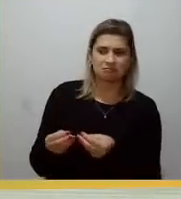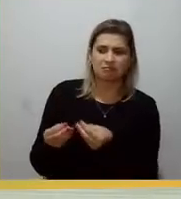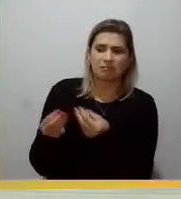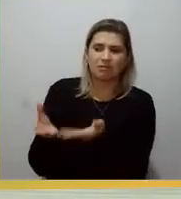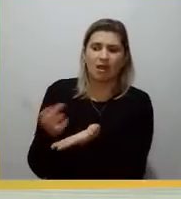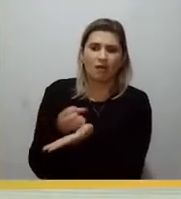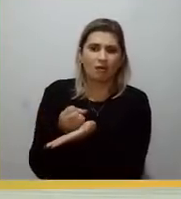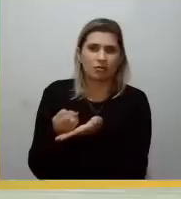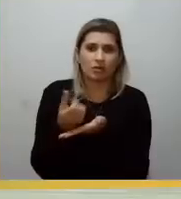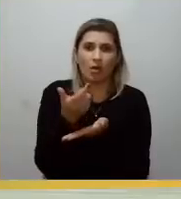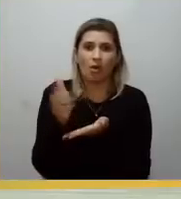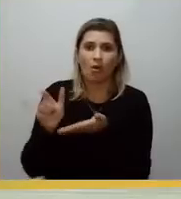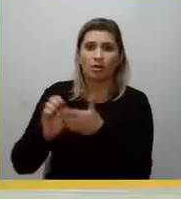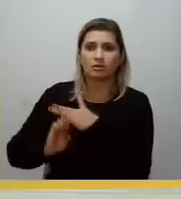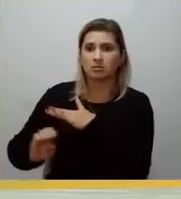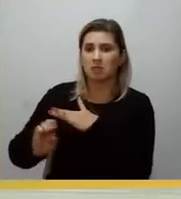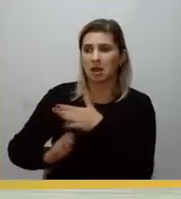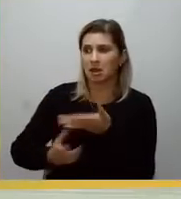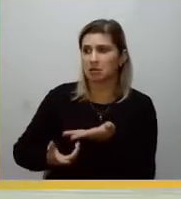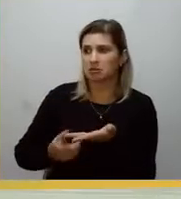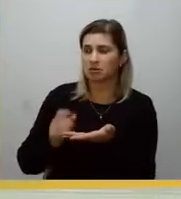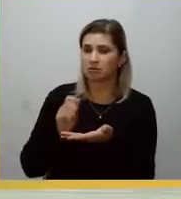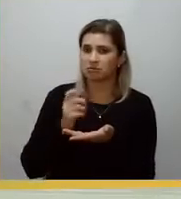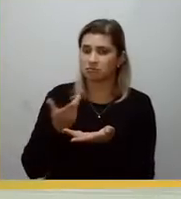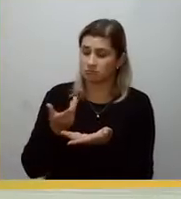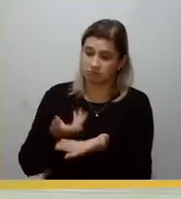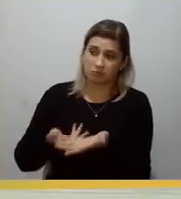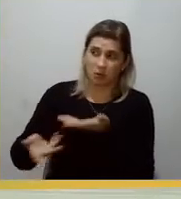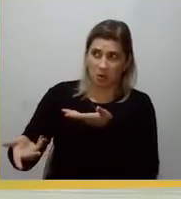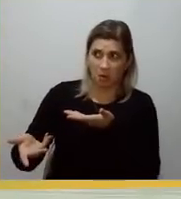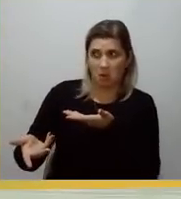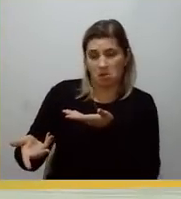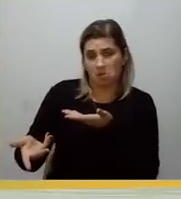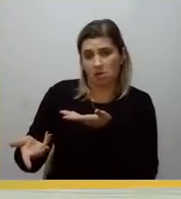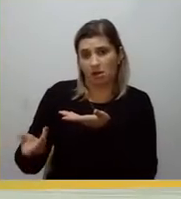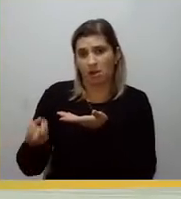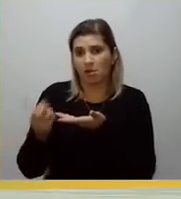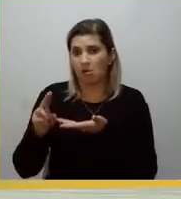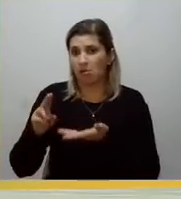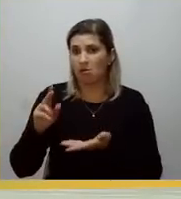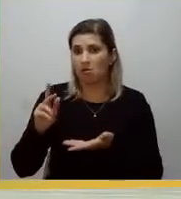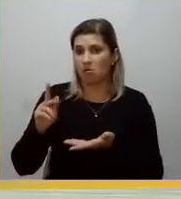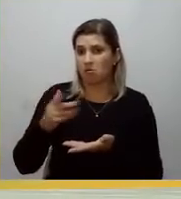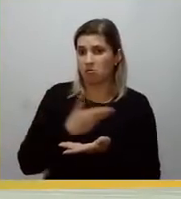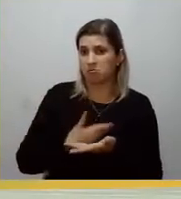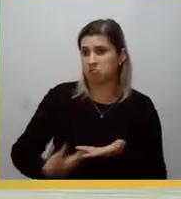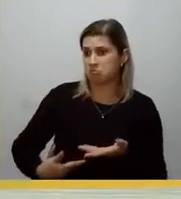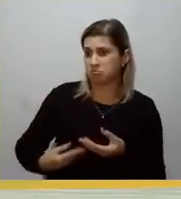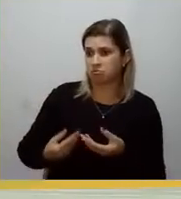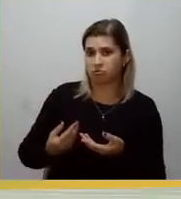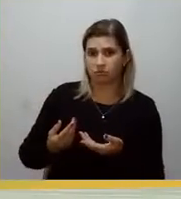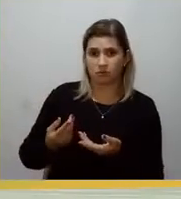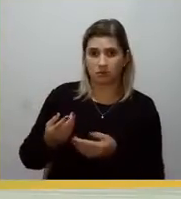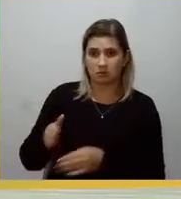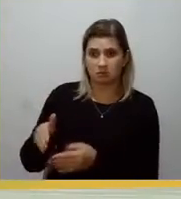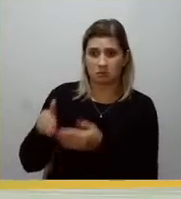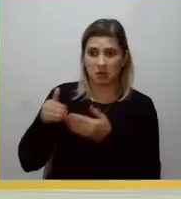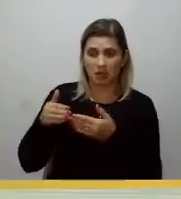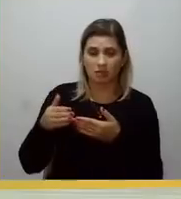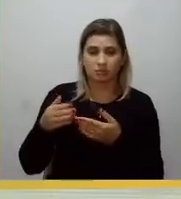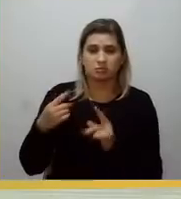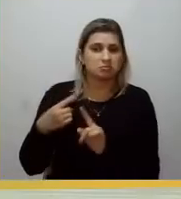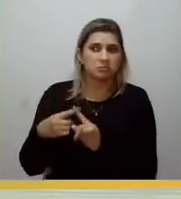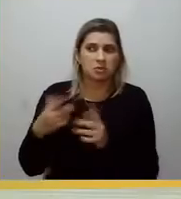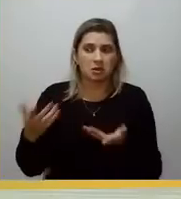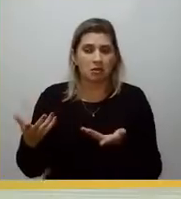ao menos que tenha alguma troca, ao menos que tenha alguma interferência do poder público. A gente quer entender esse processo. E por isso que eu chamei o senhor aqui também para isso, para a